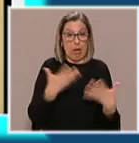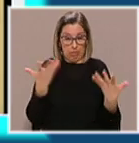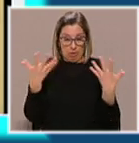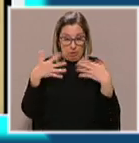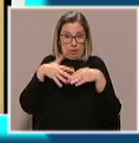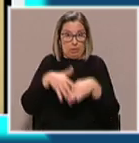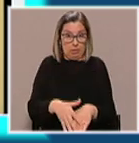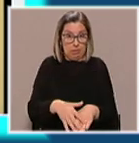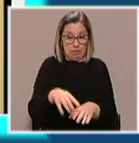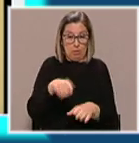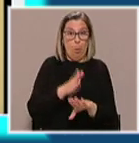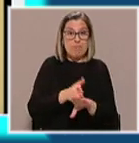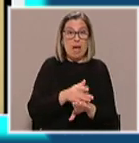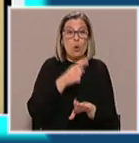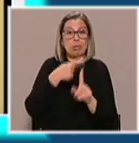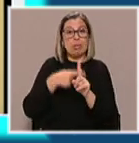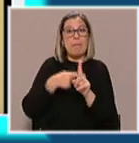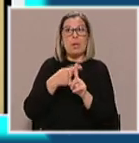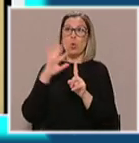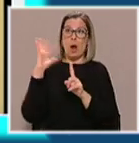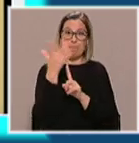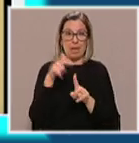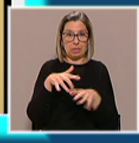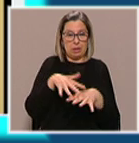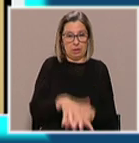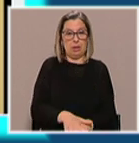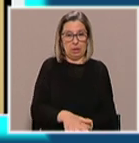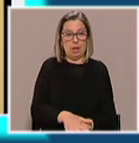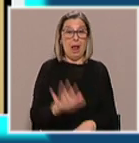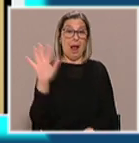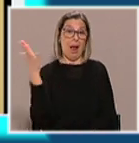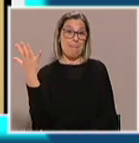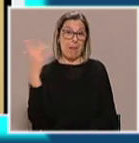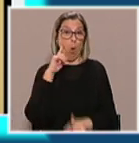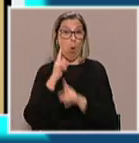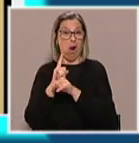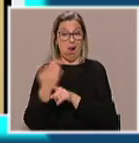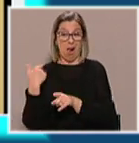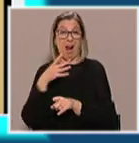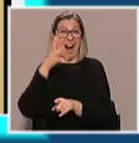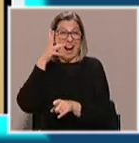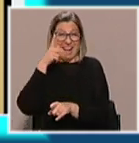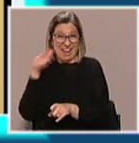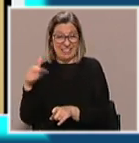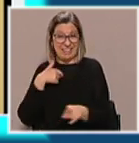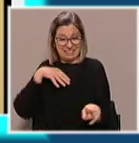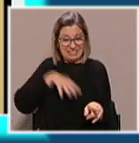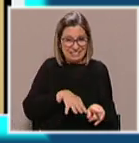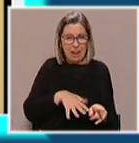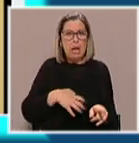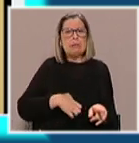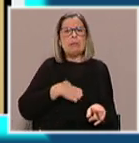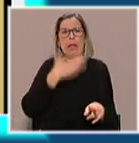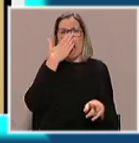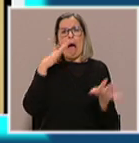com água à temperatura ambiente. Com a mão direita que esteve mergulhada na água quente, sinto a água